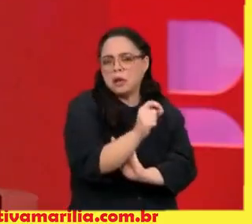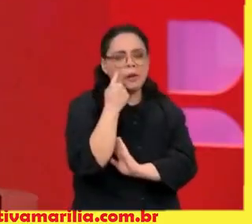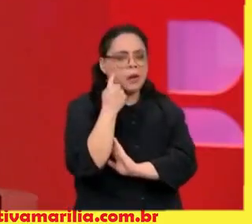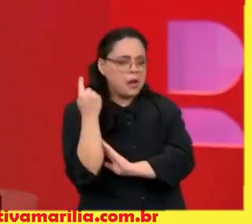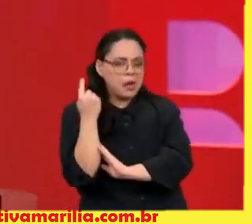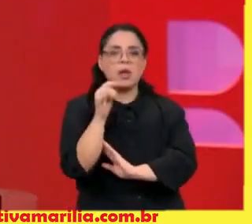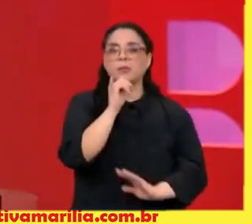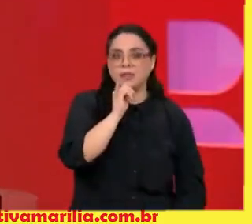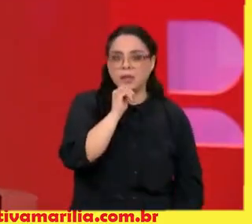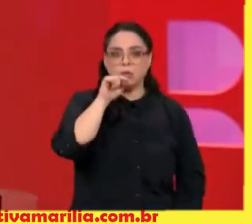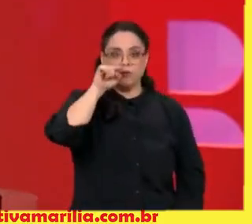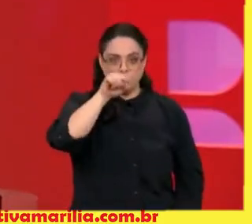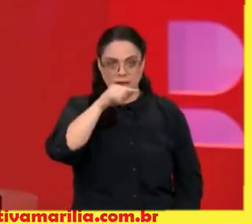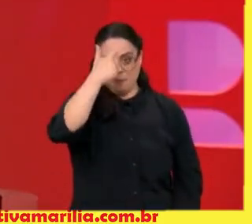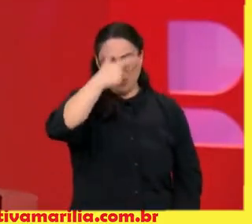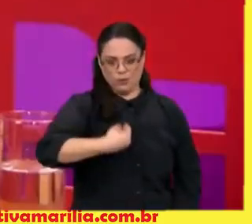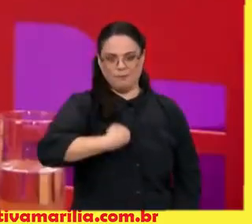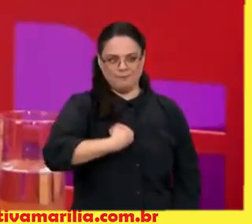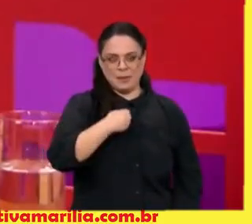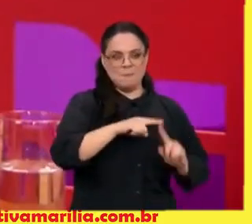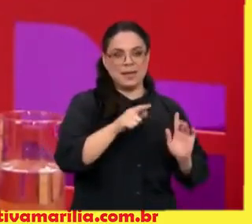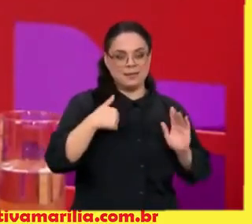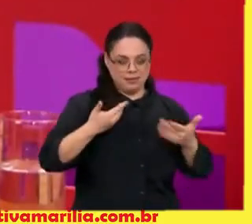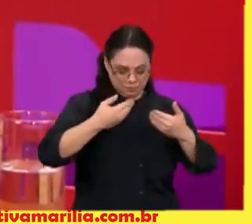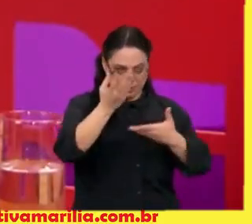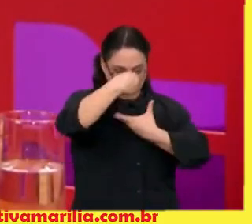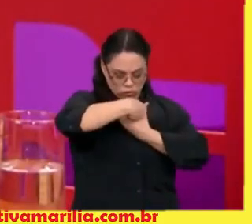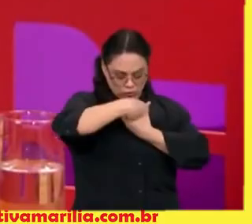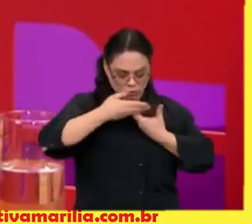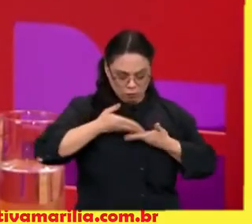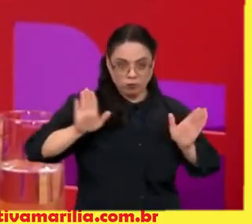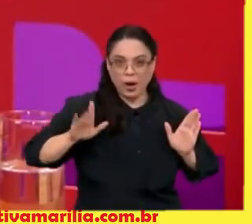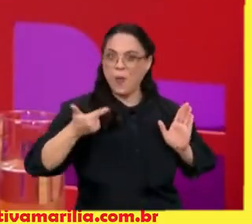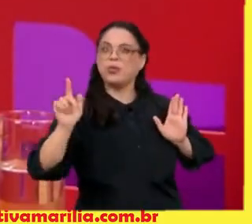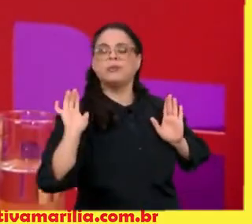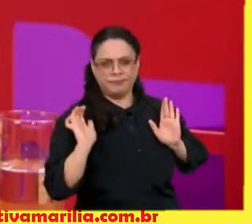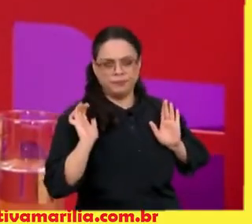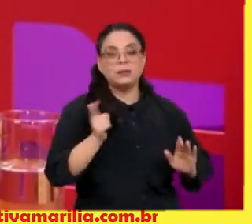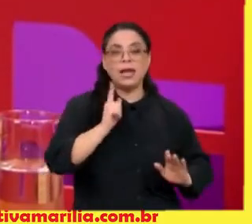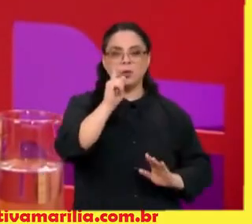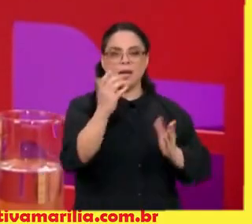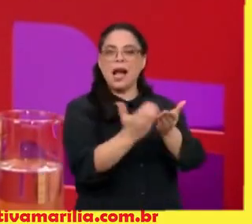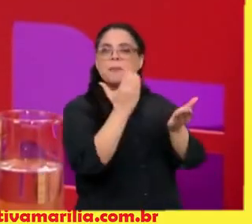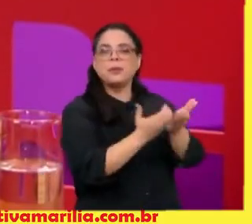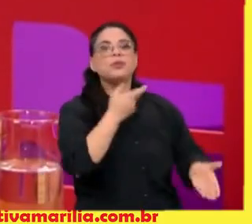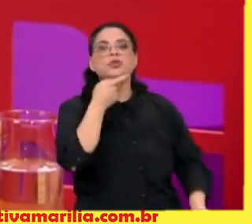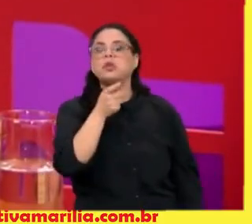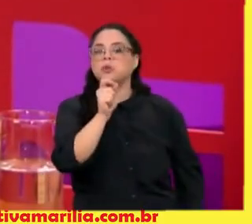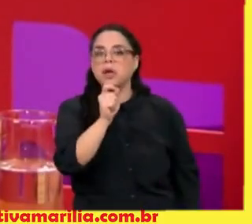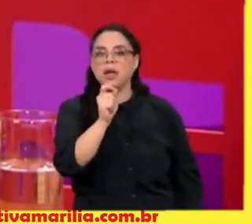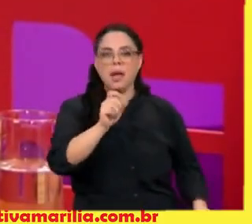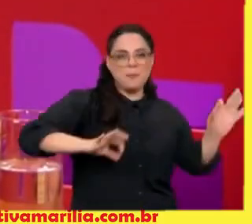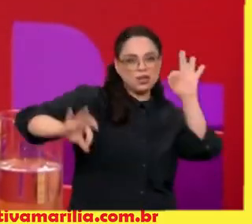você querer ser uma pessoa diferente do que você é, né? Então, tem um capítulo que chama A Psicanálise como